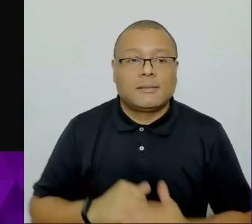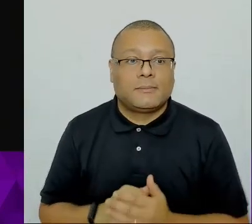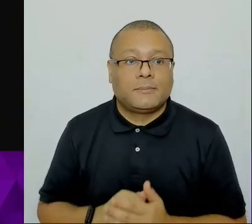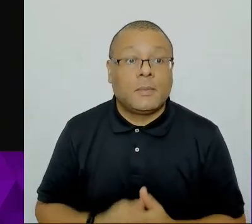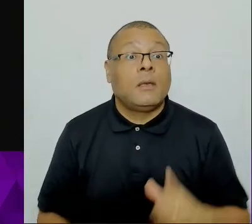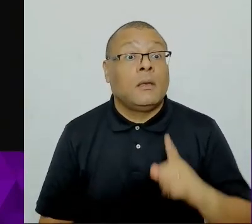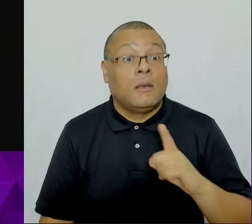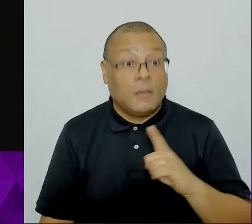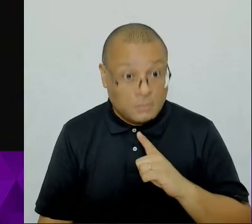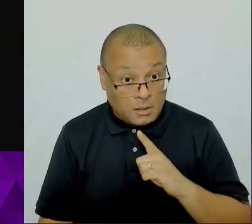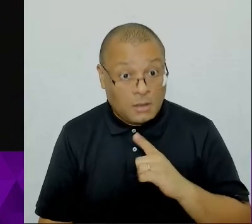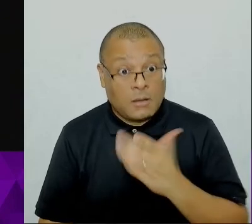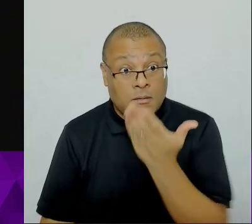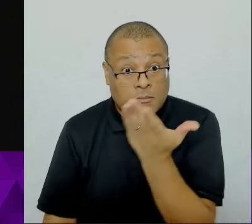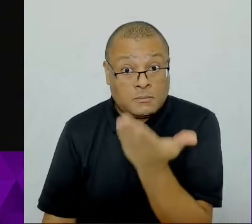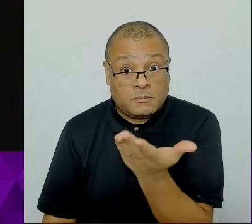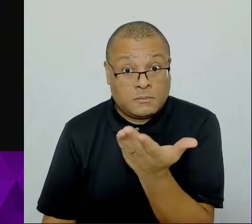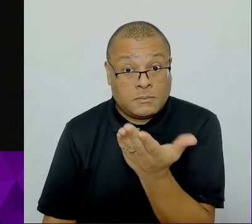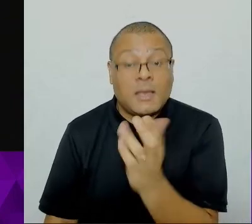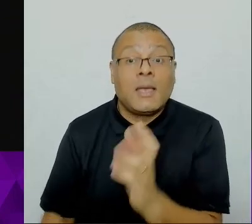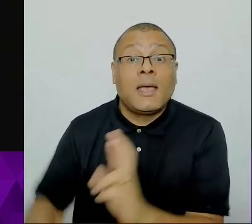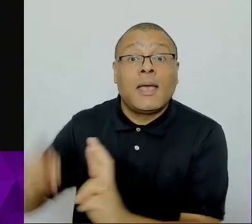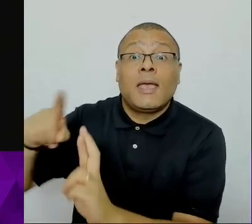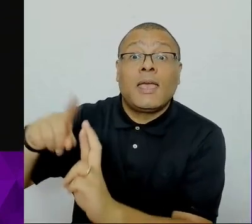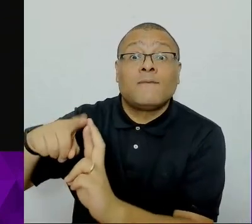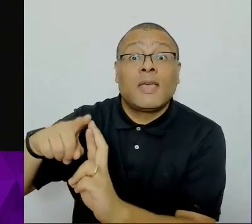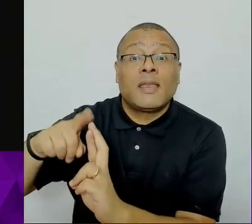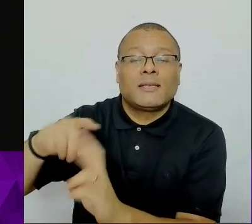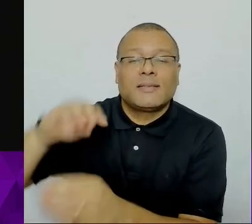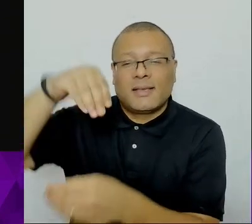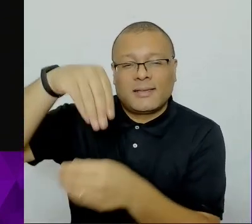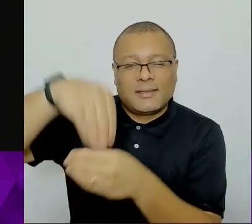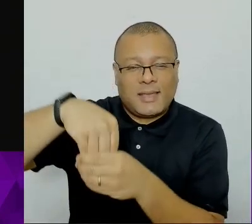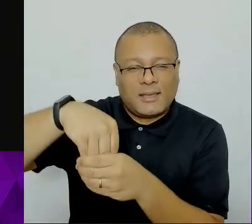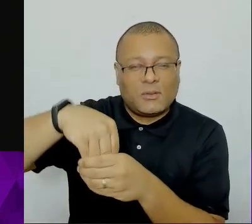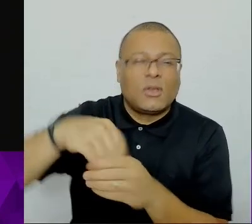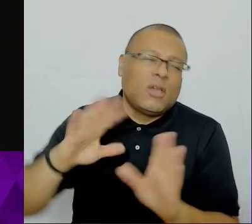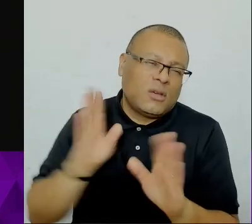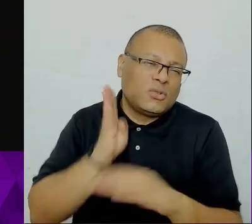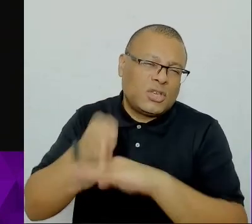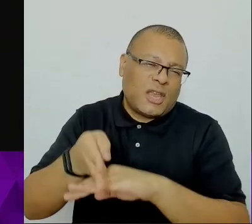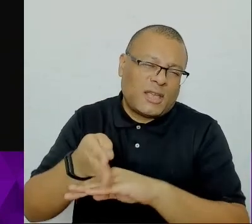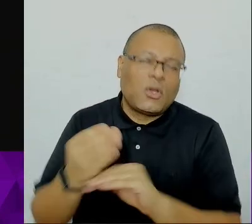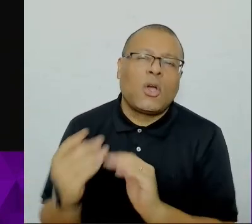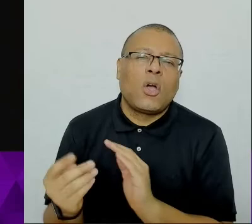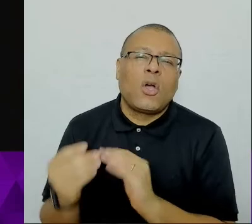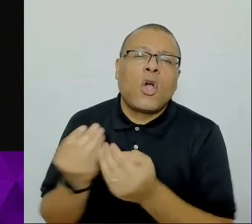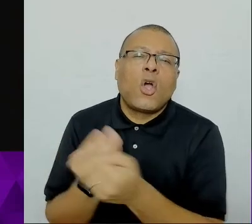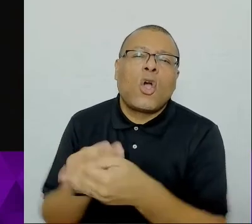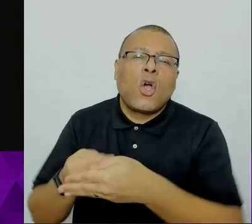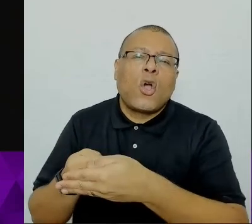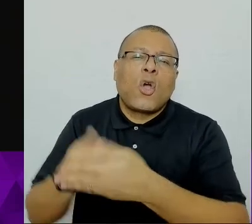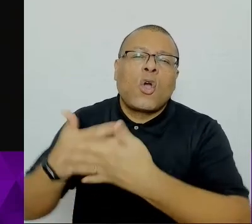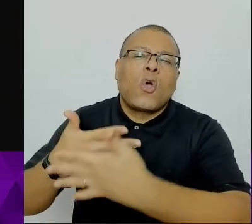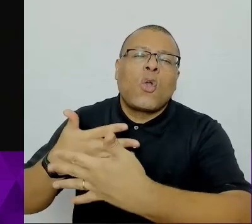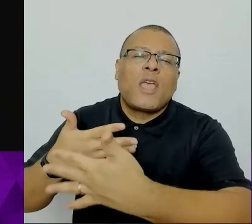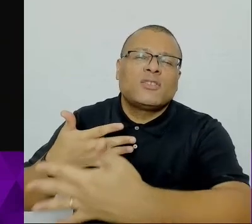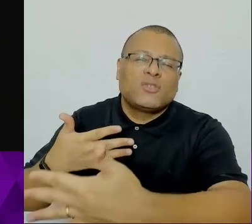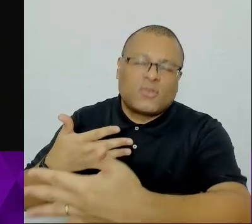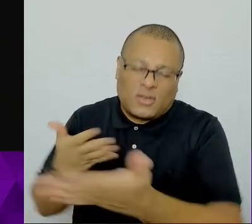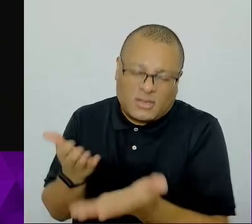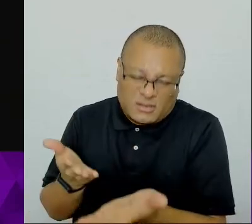tem várias referências lá dentro, né? Aqui eu fui nas coleções, então as coleções são basicamente